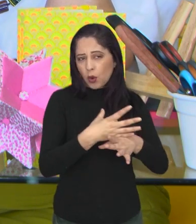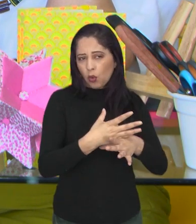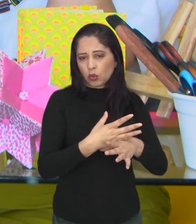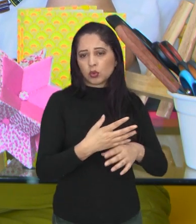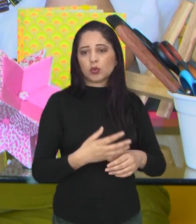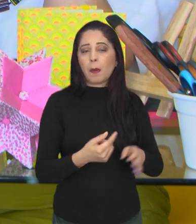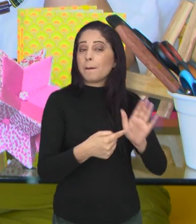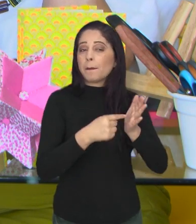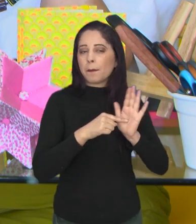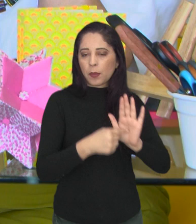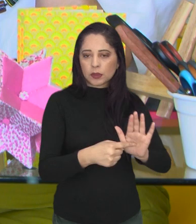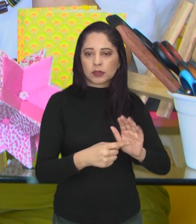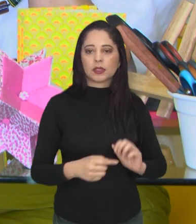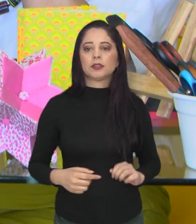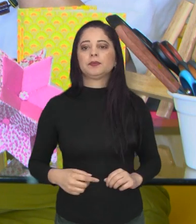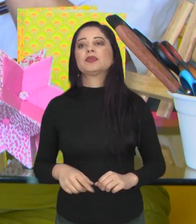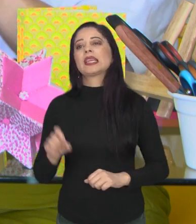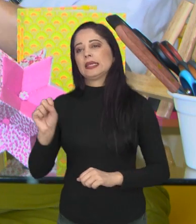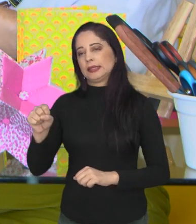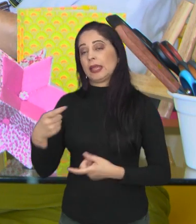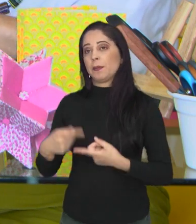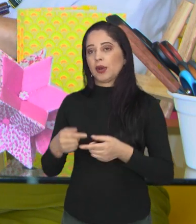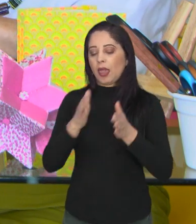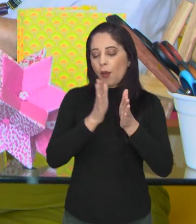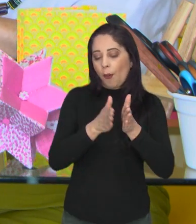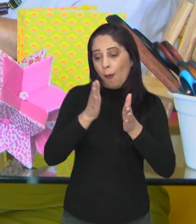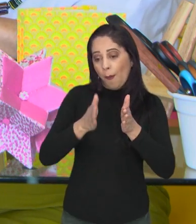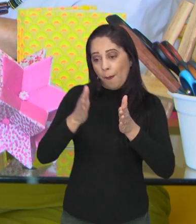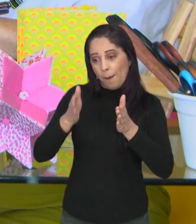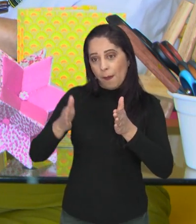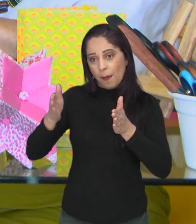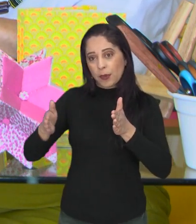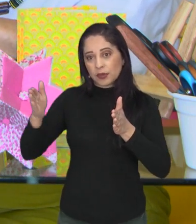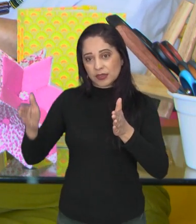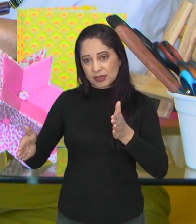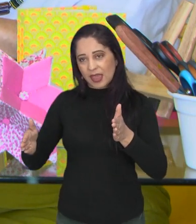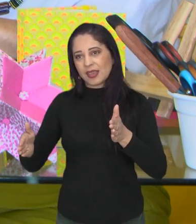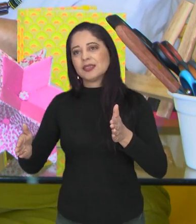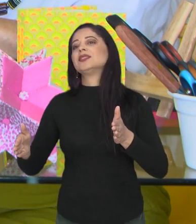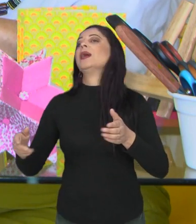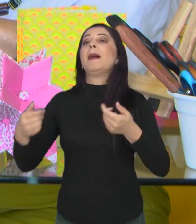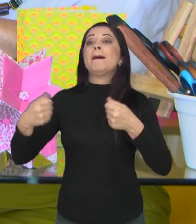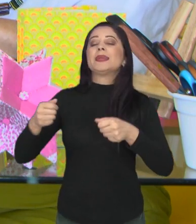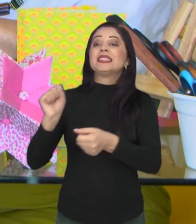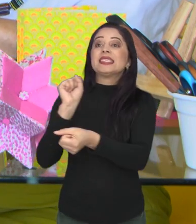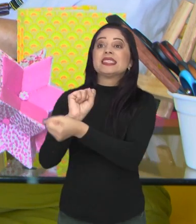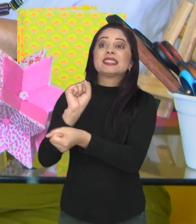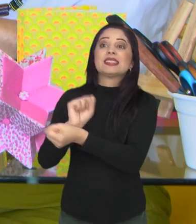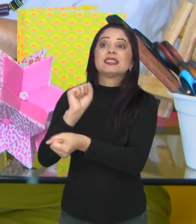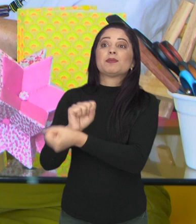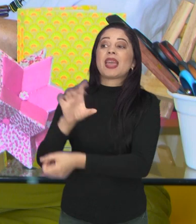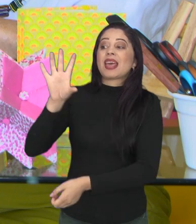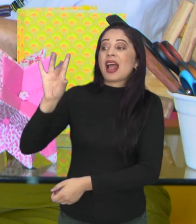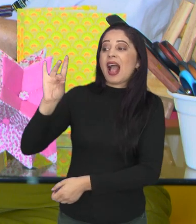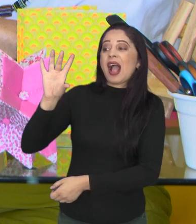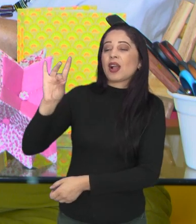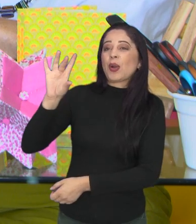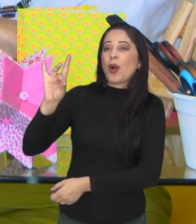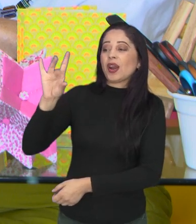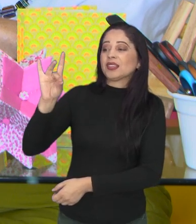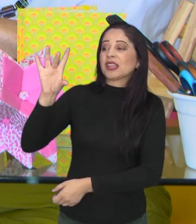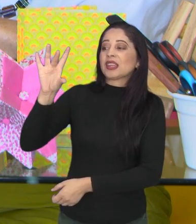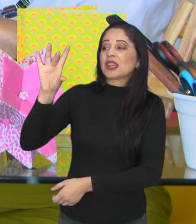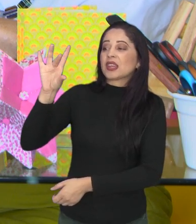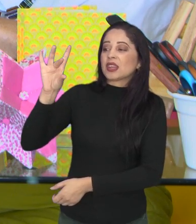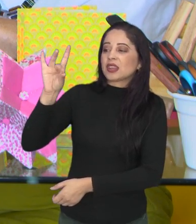prontas é isso sim porque o processo de encadernação como envolve essa parte da colagem ela precisa de um tempo de